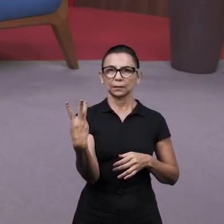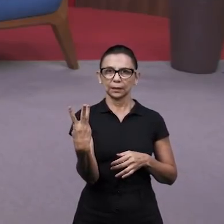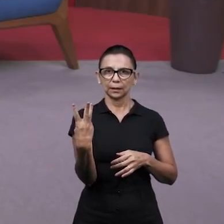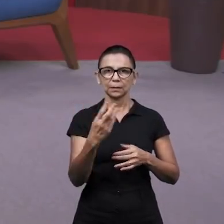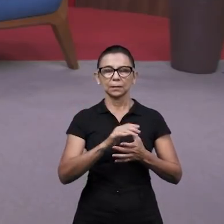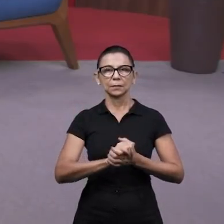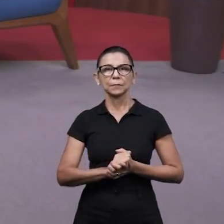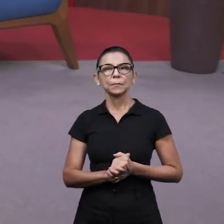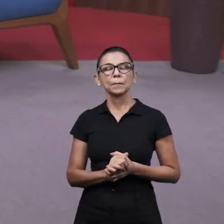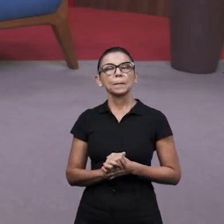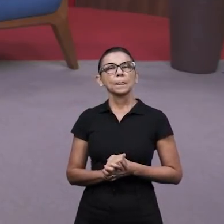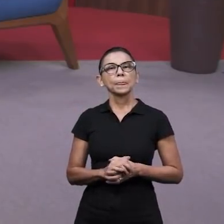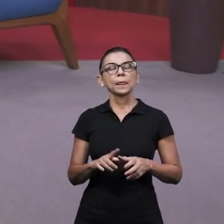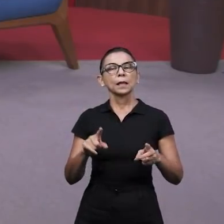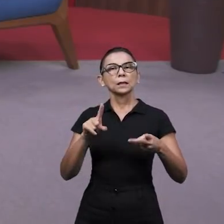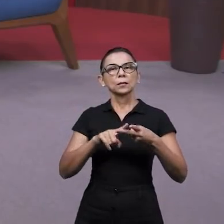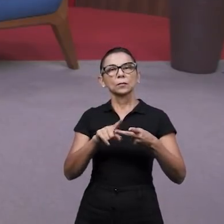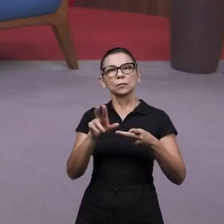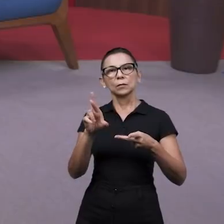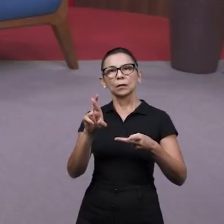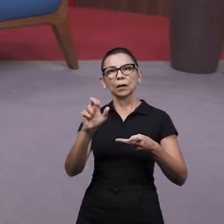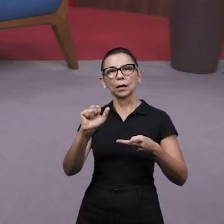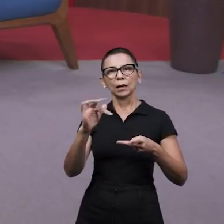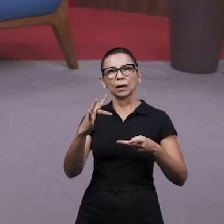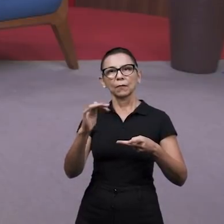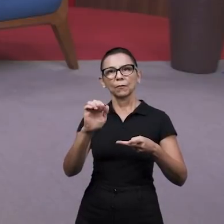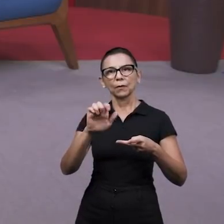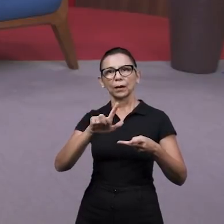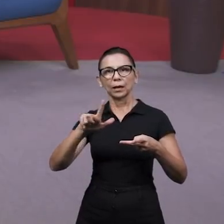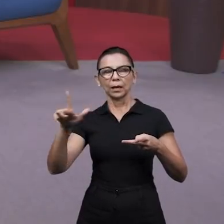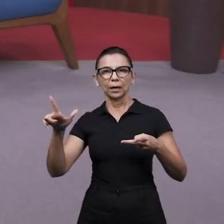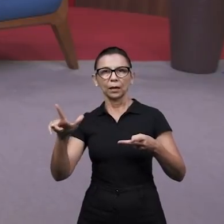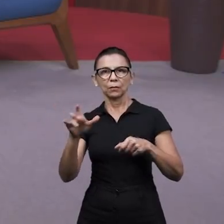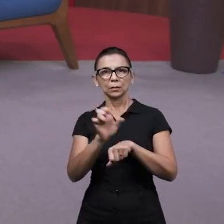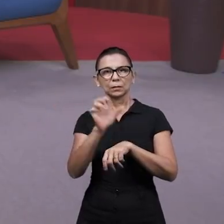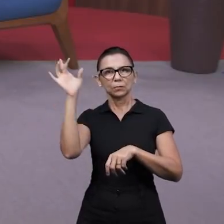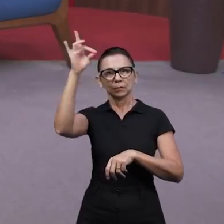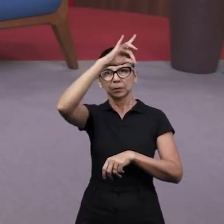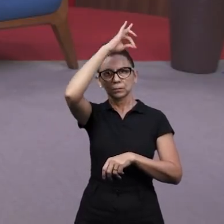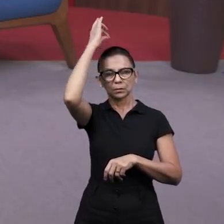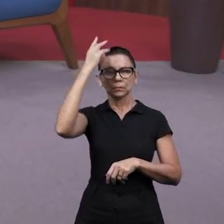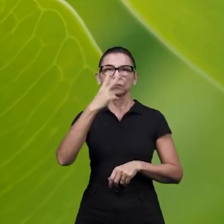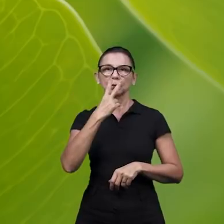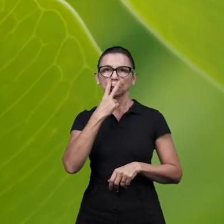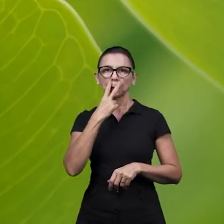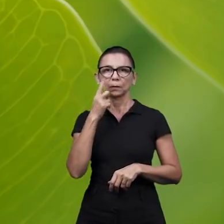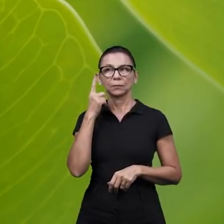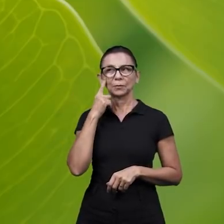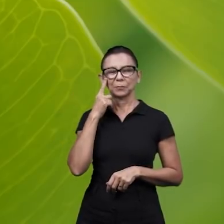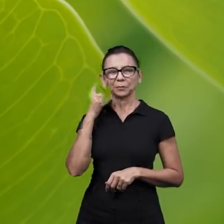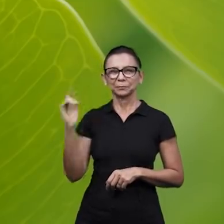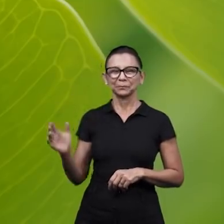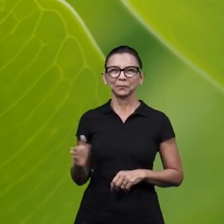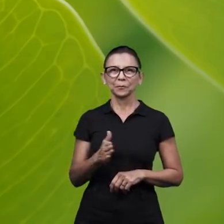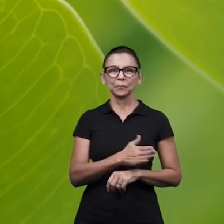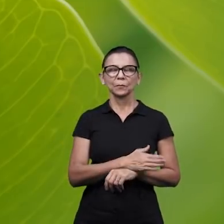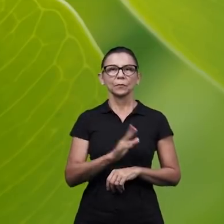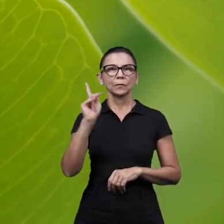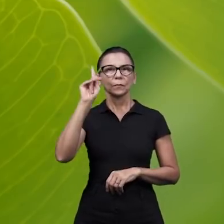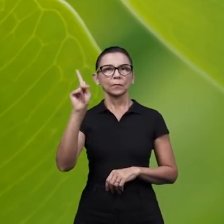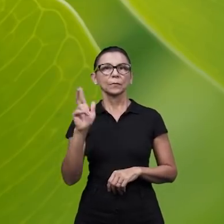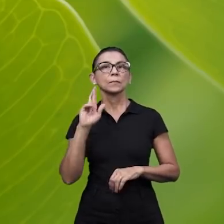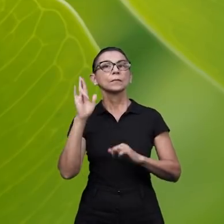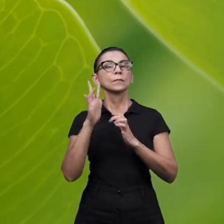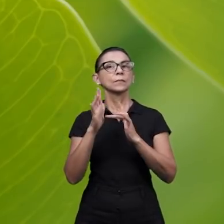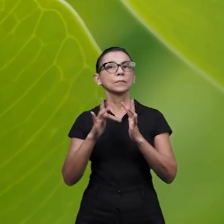igreja da Praia do Canto, em Vitória, aqui no estado do Espírito Santo. Vamos assistir aos vídeos e a participação deles. A paz do Senhor Jesus,